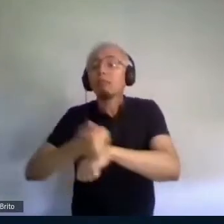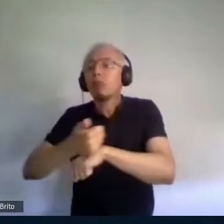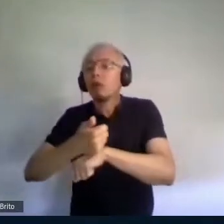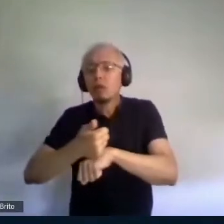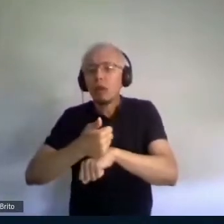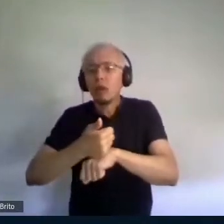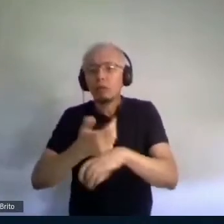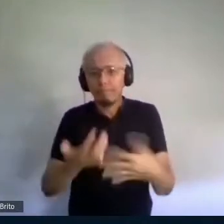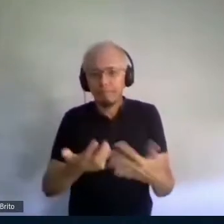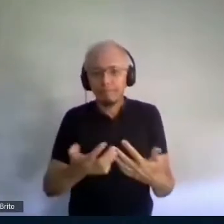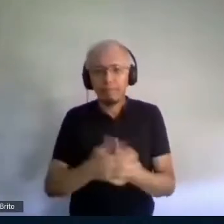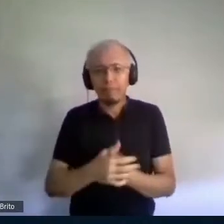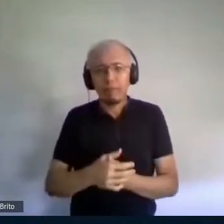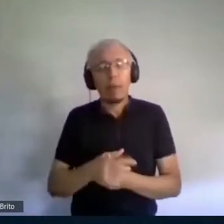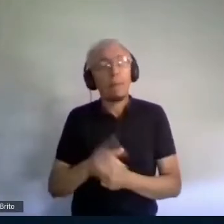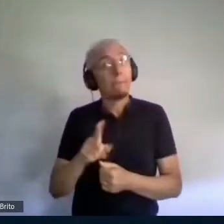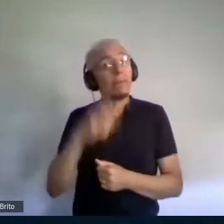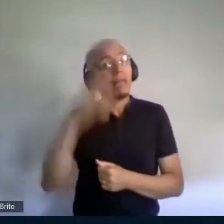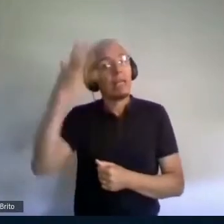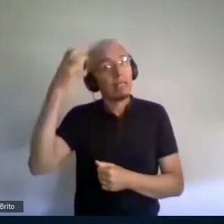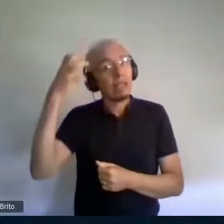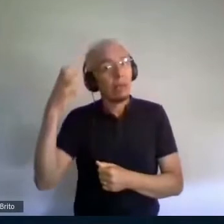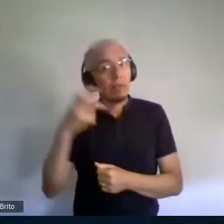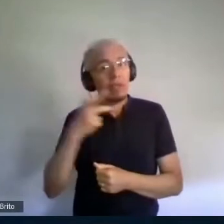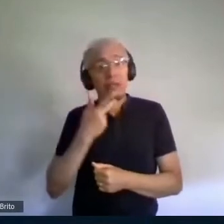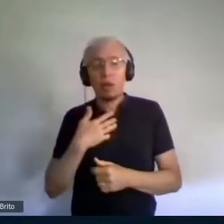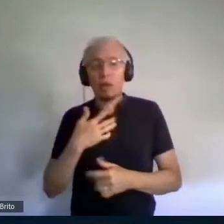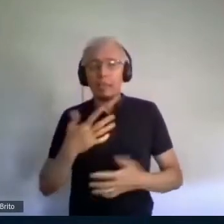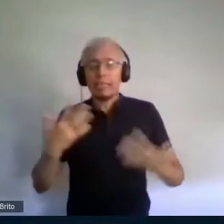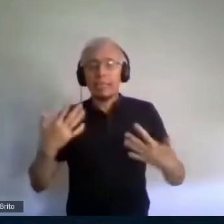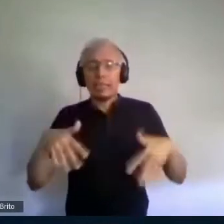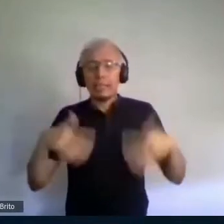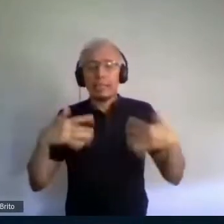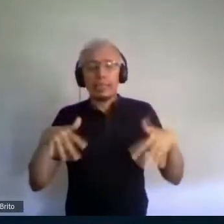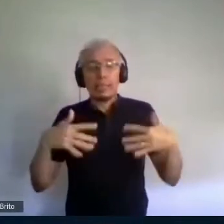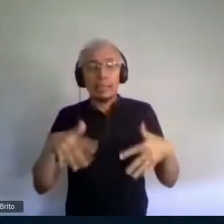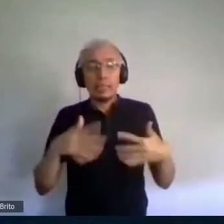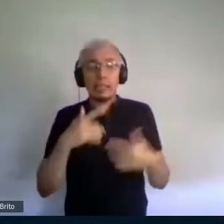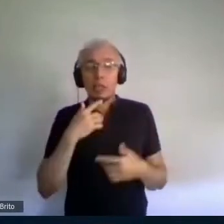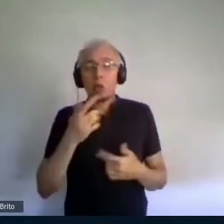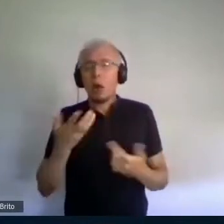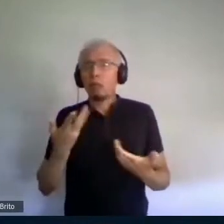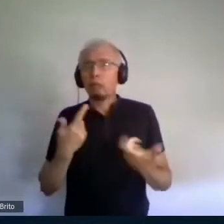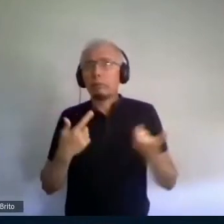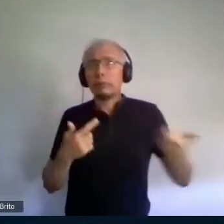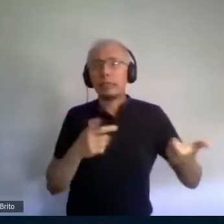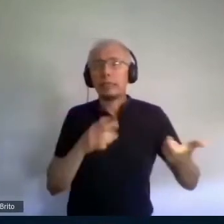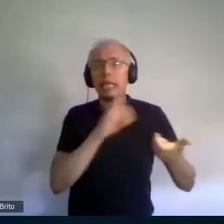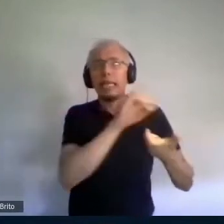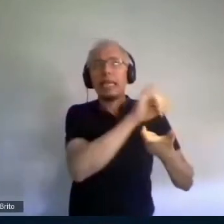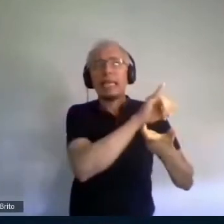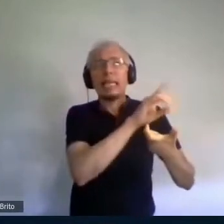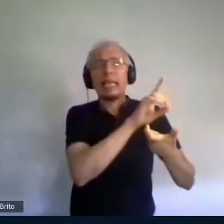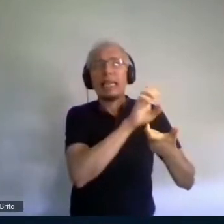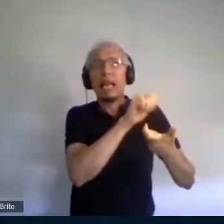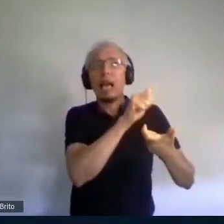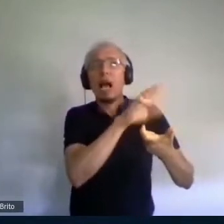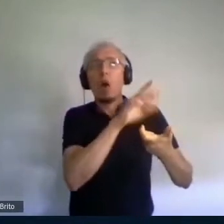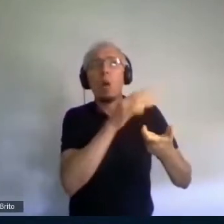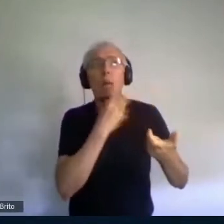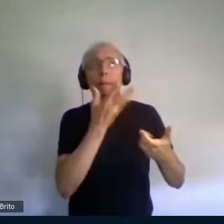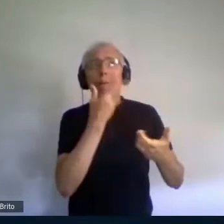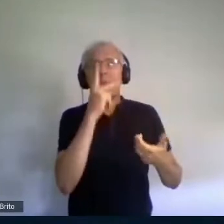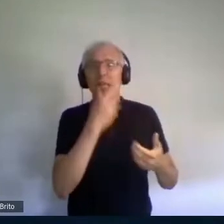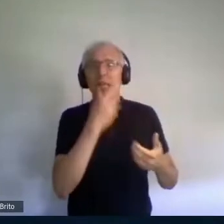igual ao que a Sabine alertou. A gente tem esse medo, né, de colocar tudo numa caixa, a gente quer encaixar bem aqui dentro,